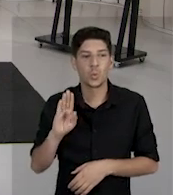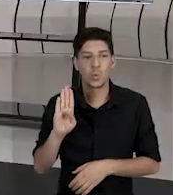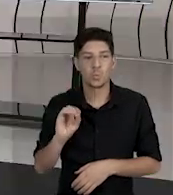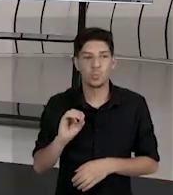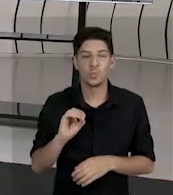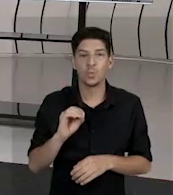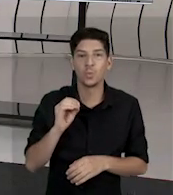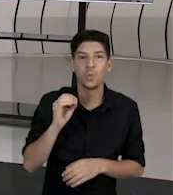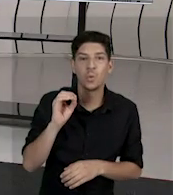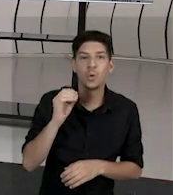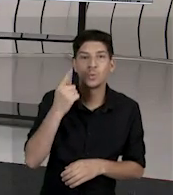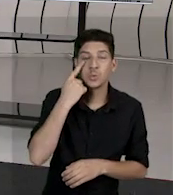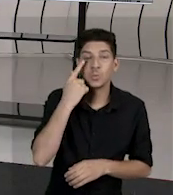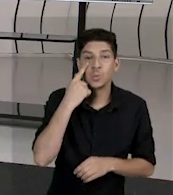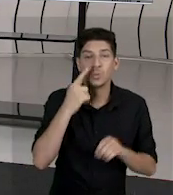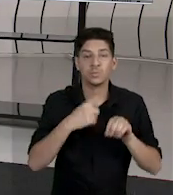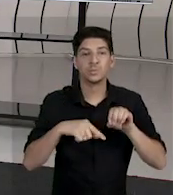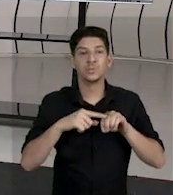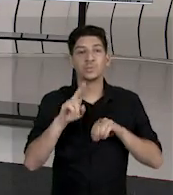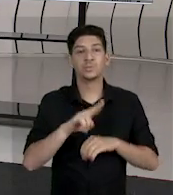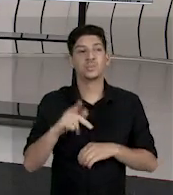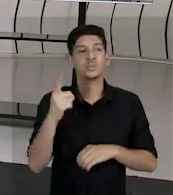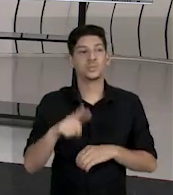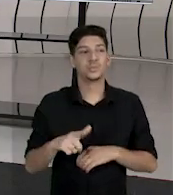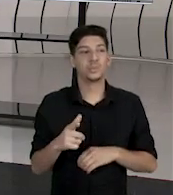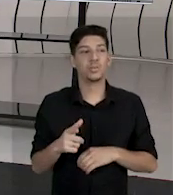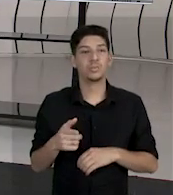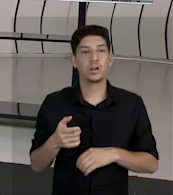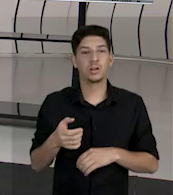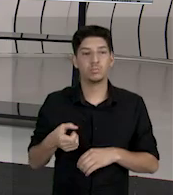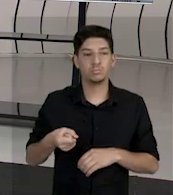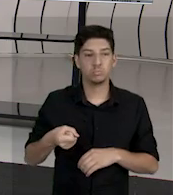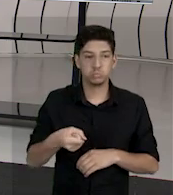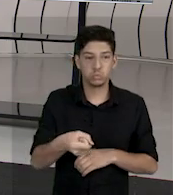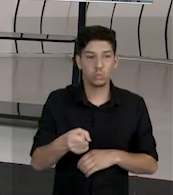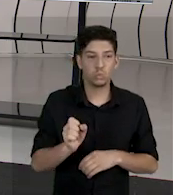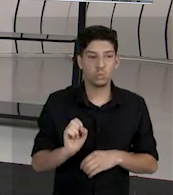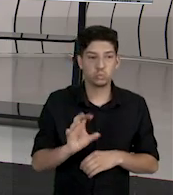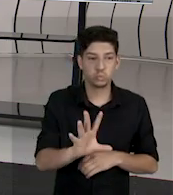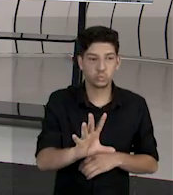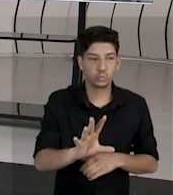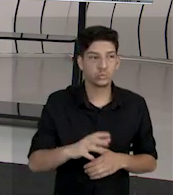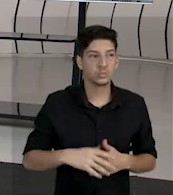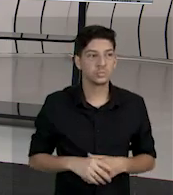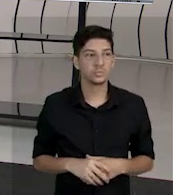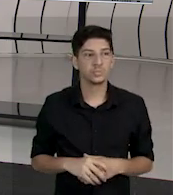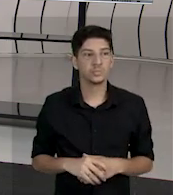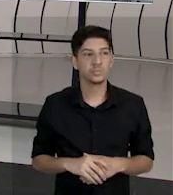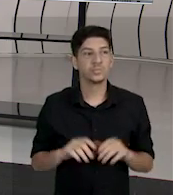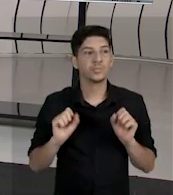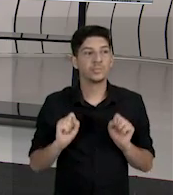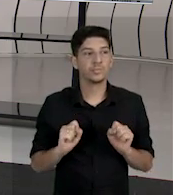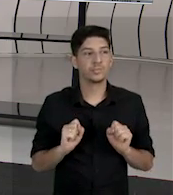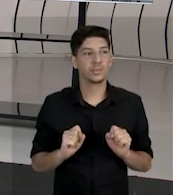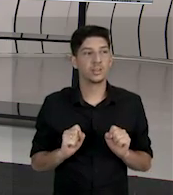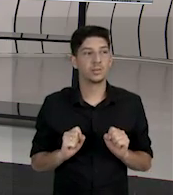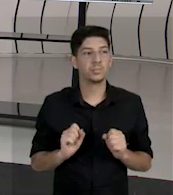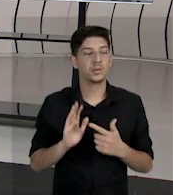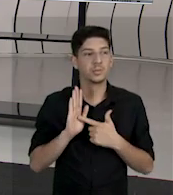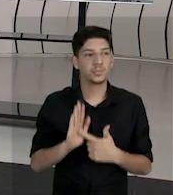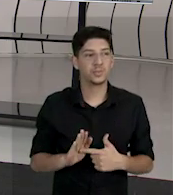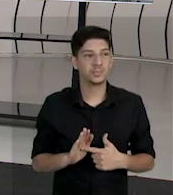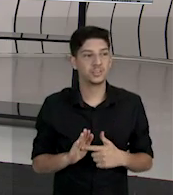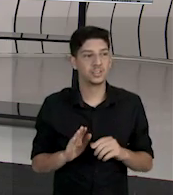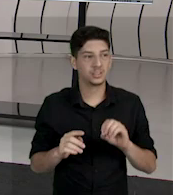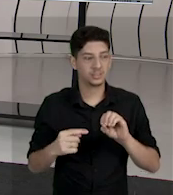globo ocular, voltando a utilizar aqui uma lanterna, né, de enfeite, a gente pode representar ele, a parte